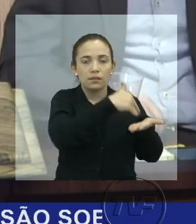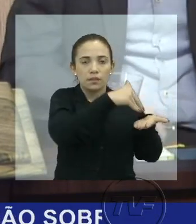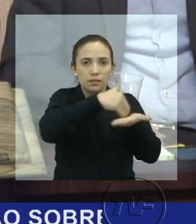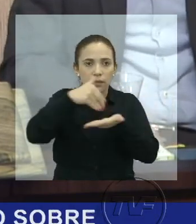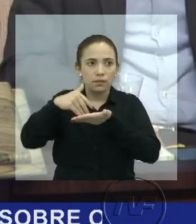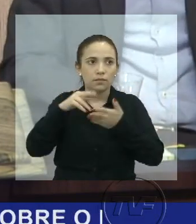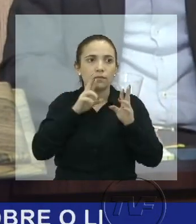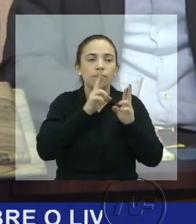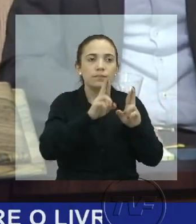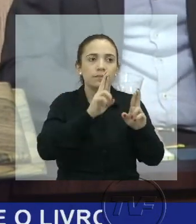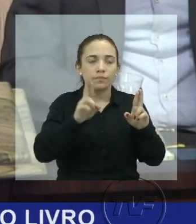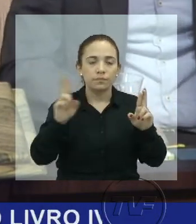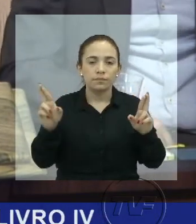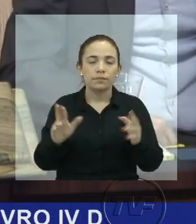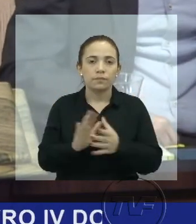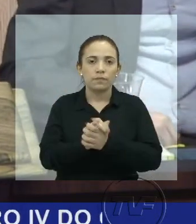considerações.